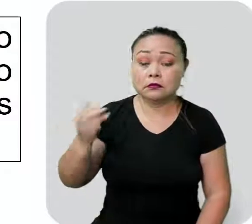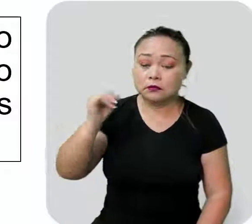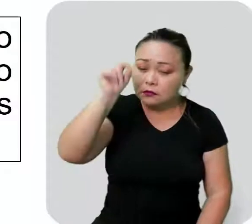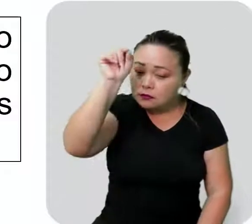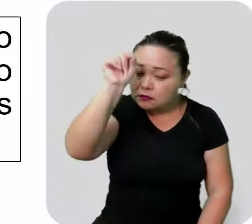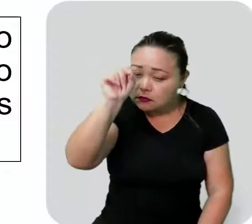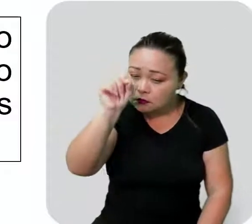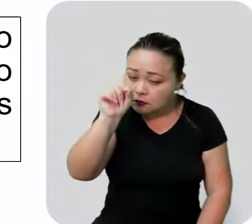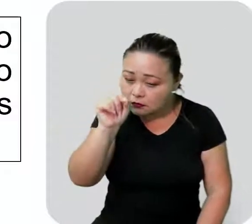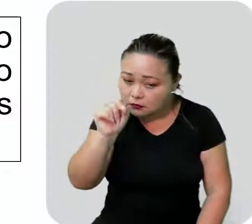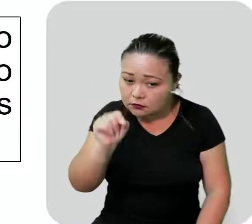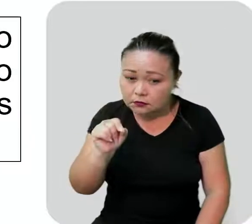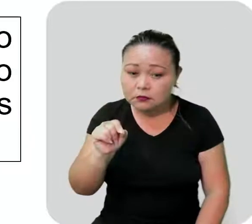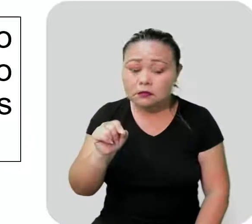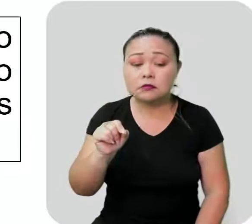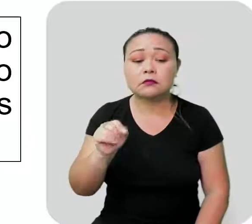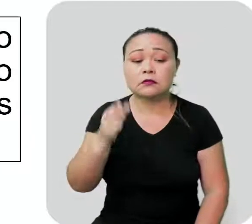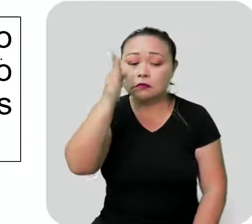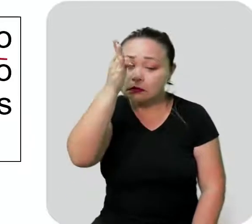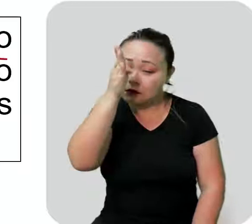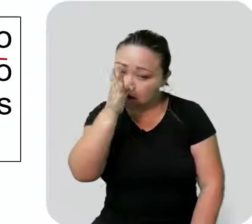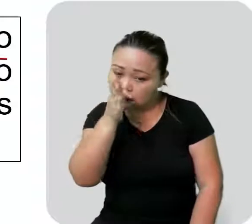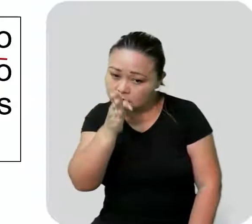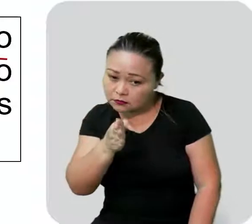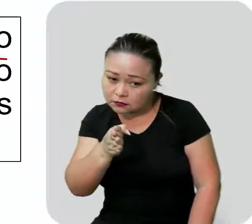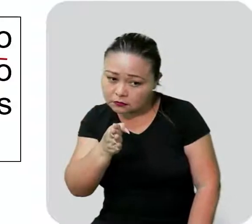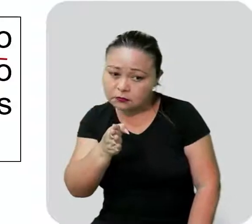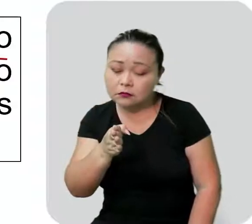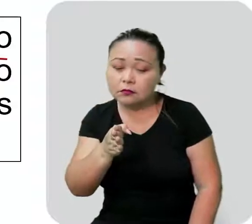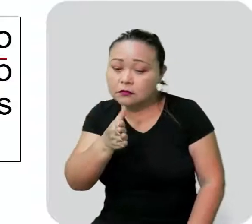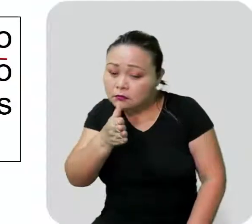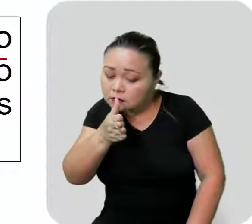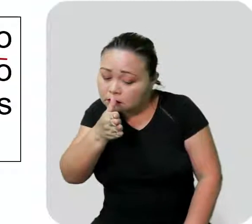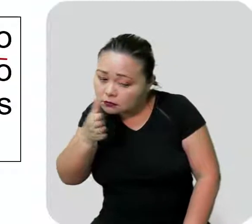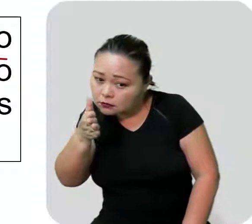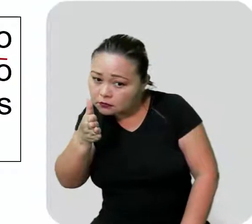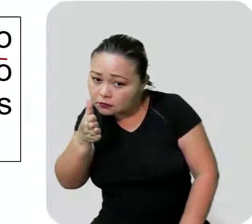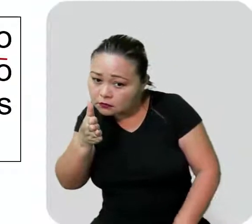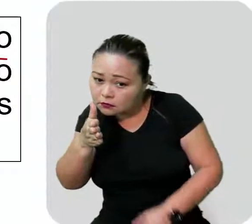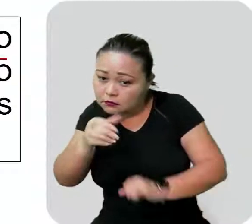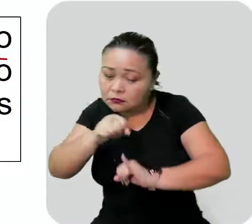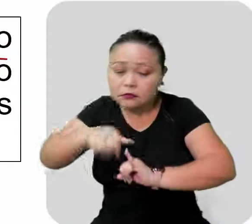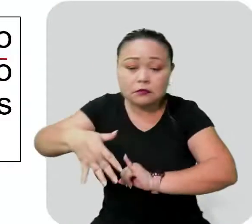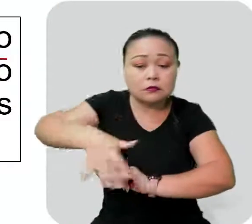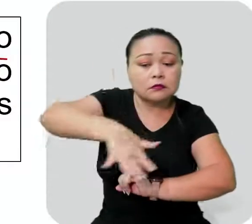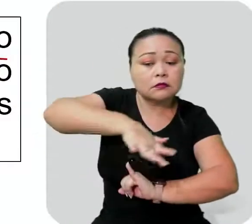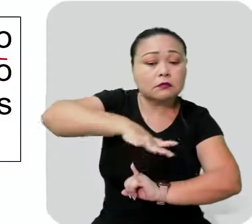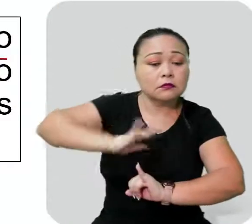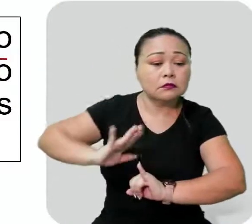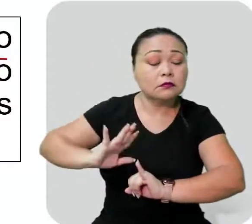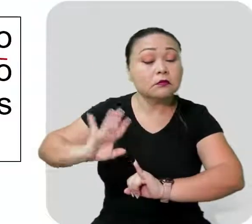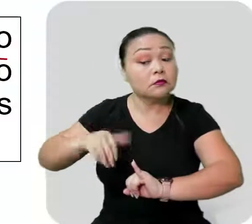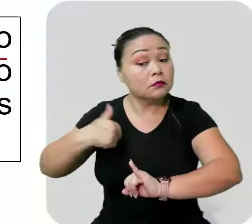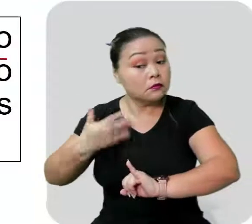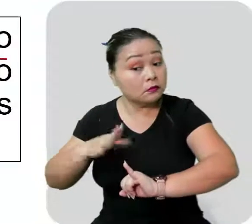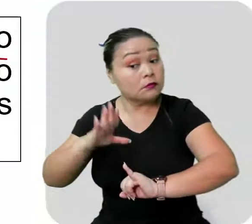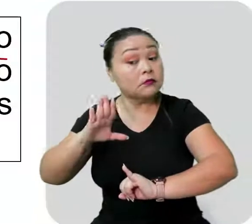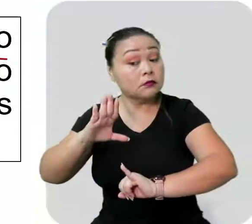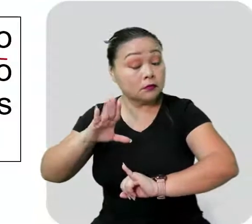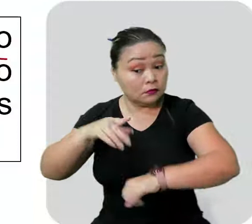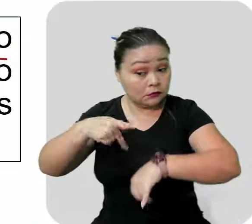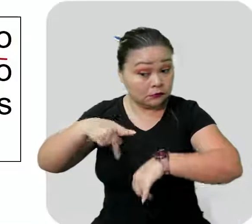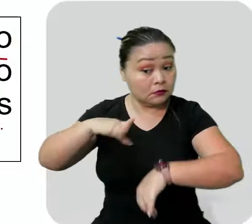linha estava situado a meio caminho entre essas vidas então